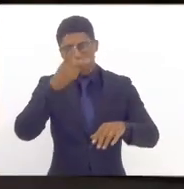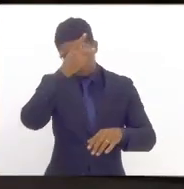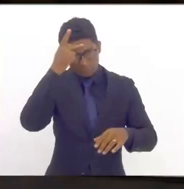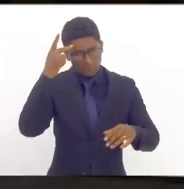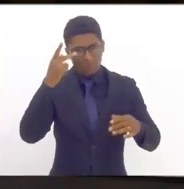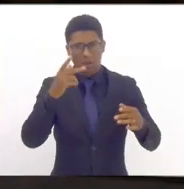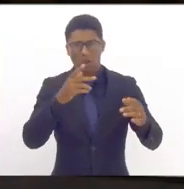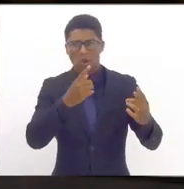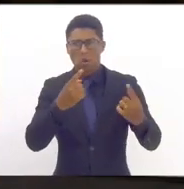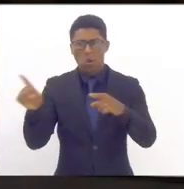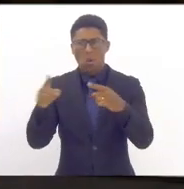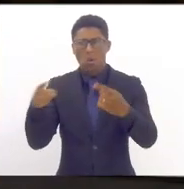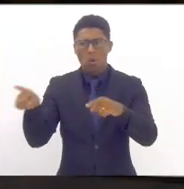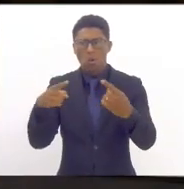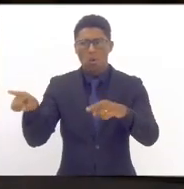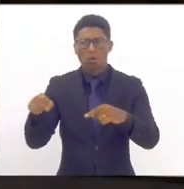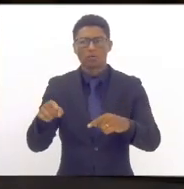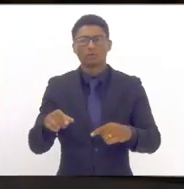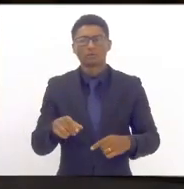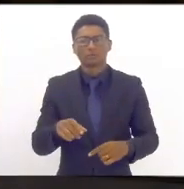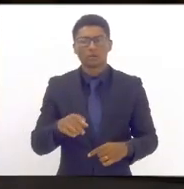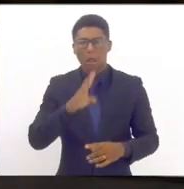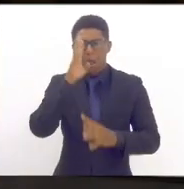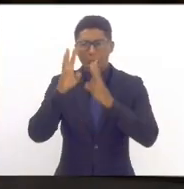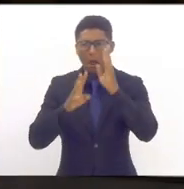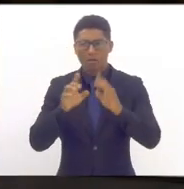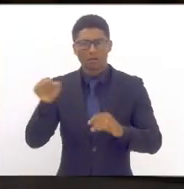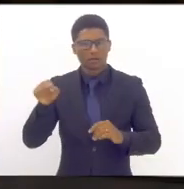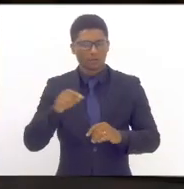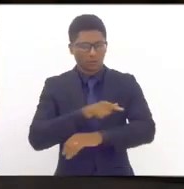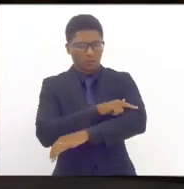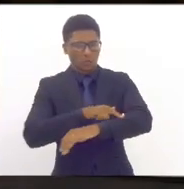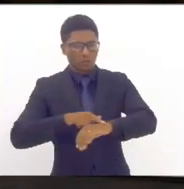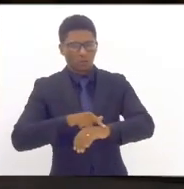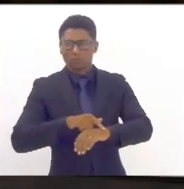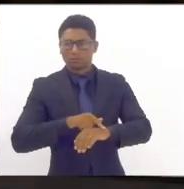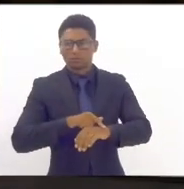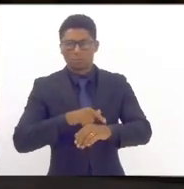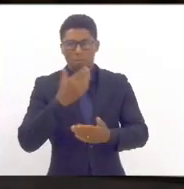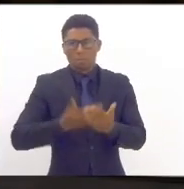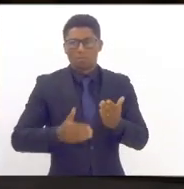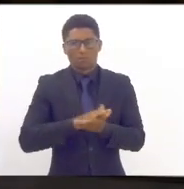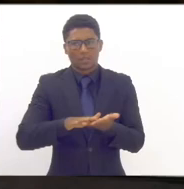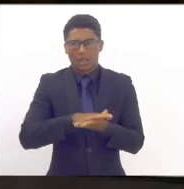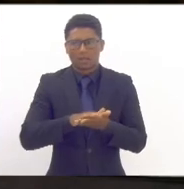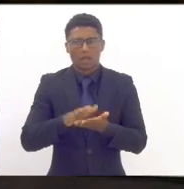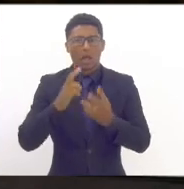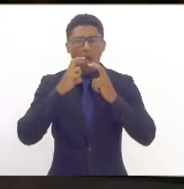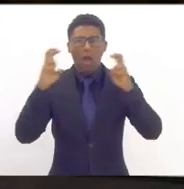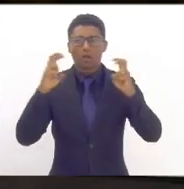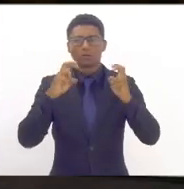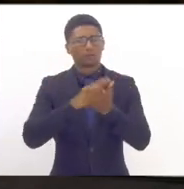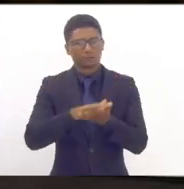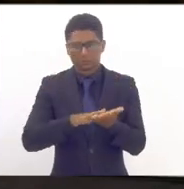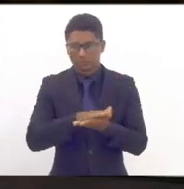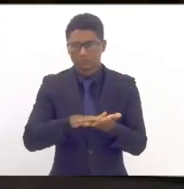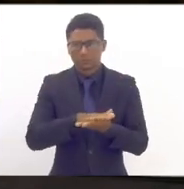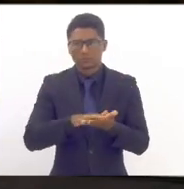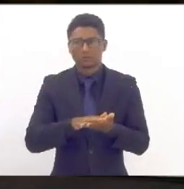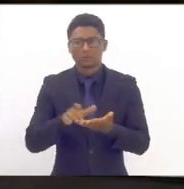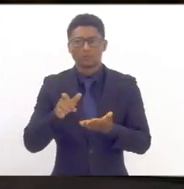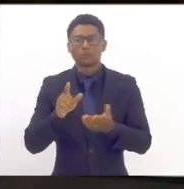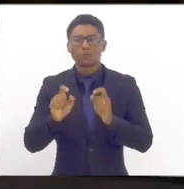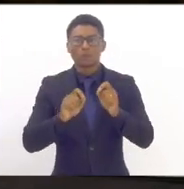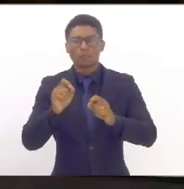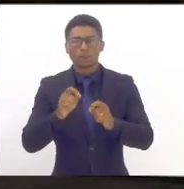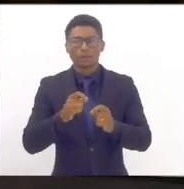injusta, grosseira e deselegante, não sai do prumo, não vacila, não sobe o tom. Argumentar para ele é uma arte,